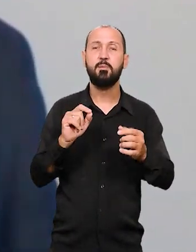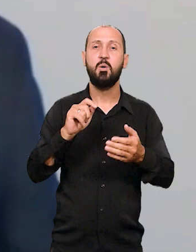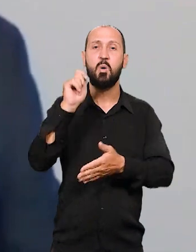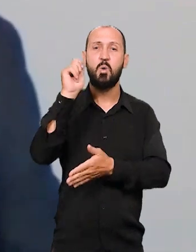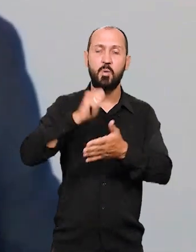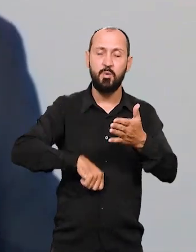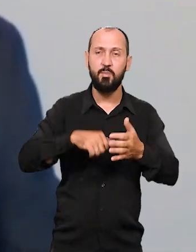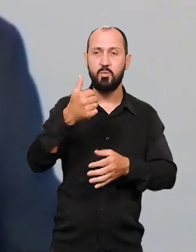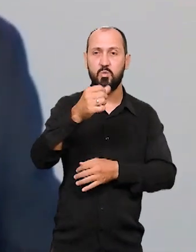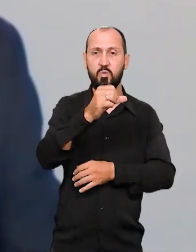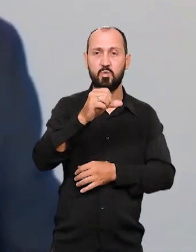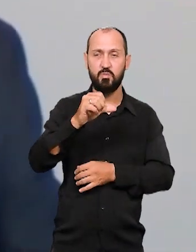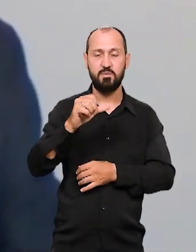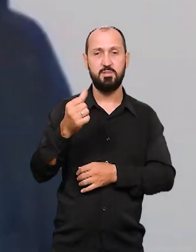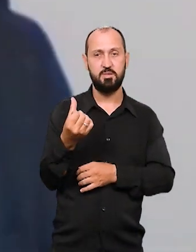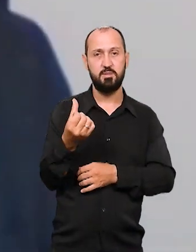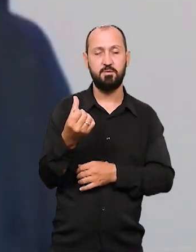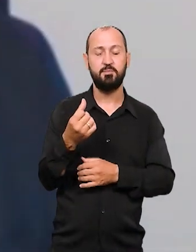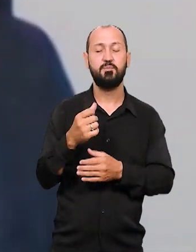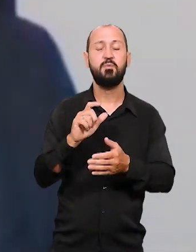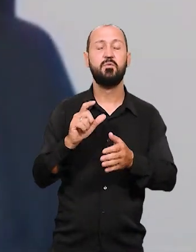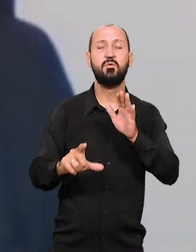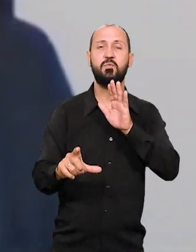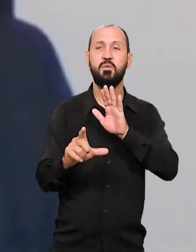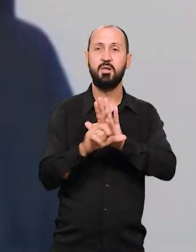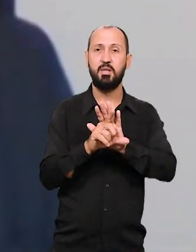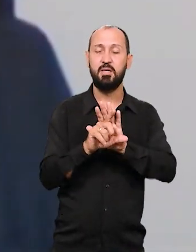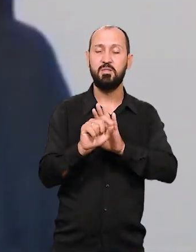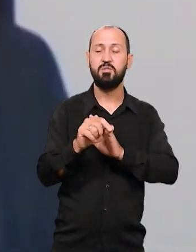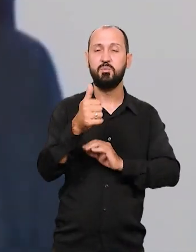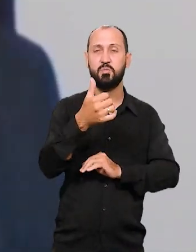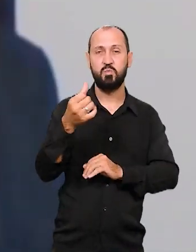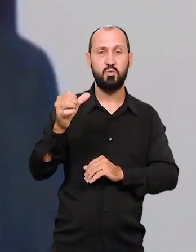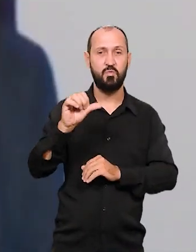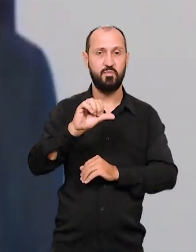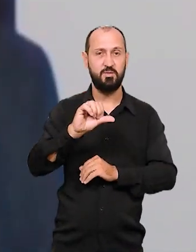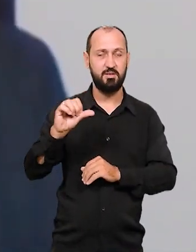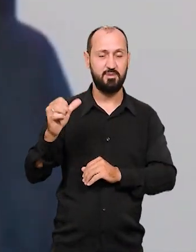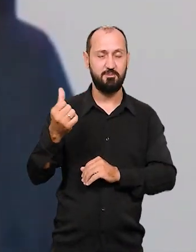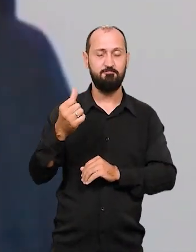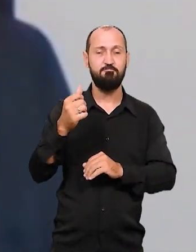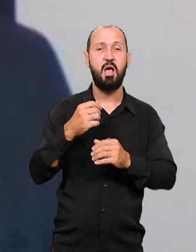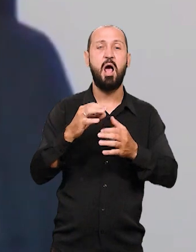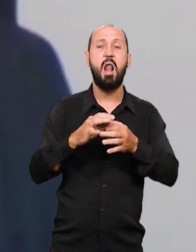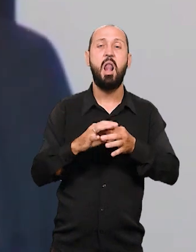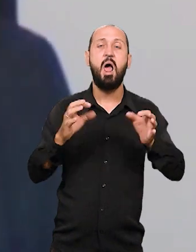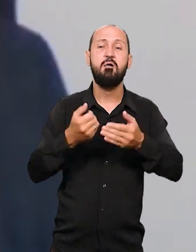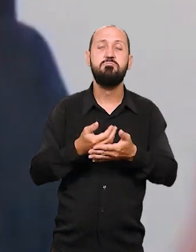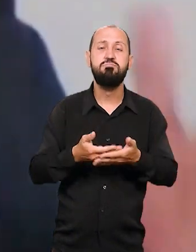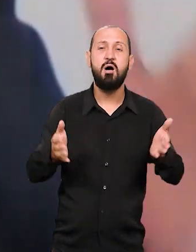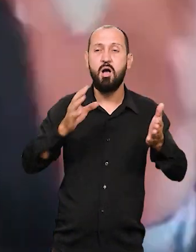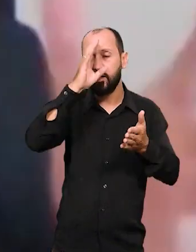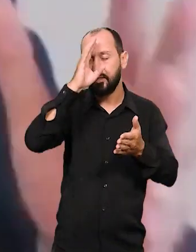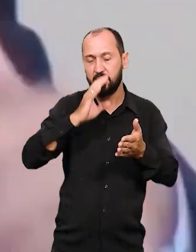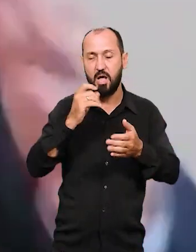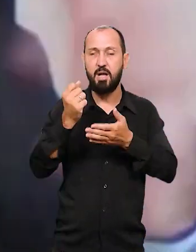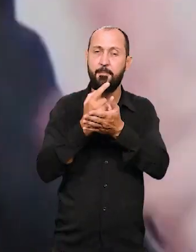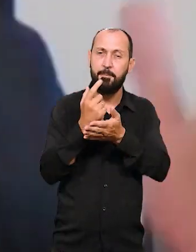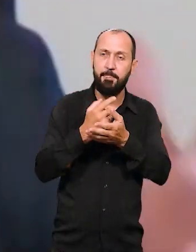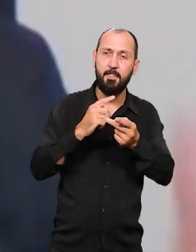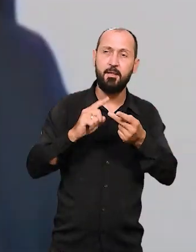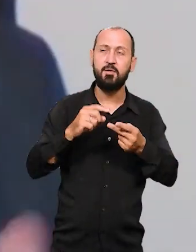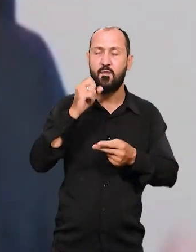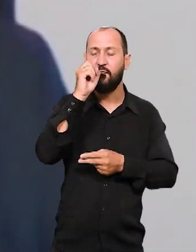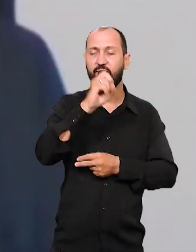distribuição depois foi regulamentada em 96, foi a Lei 9.316 de 96, que estabeleceu a distribuição gratuita